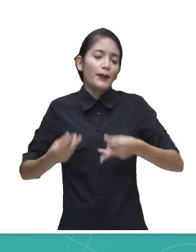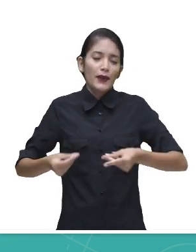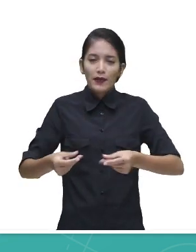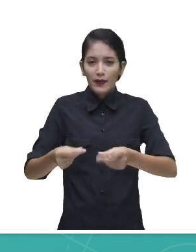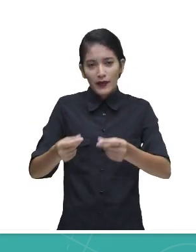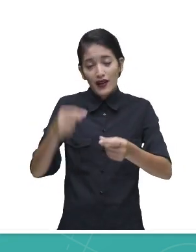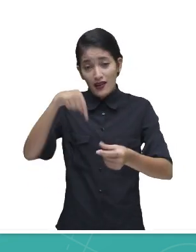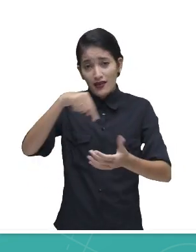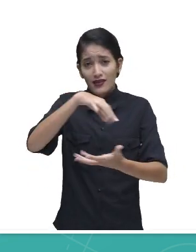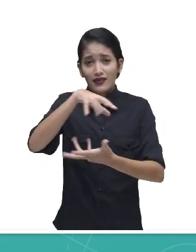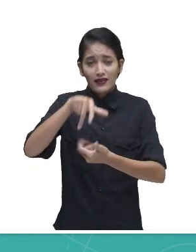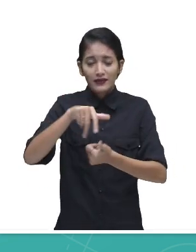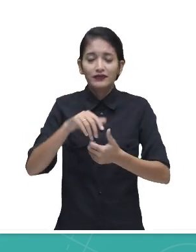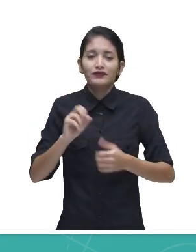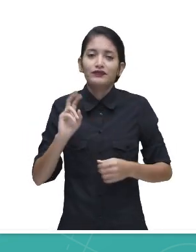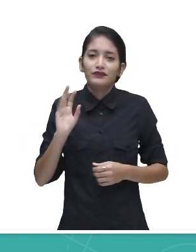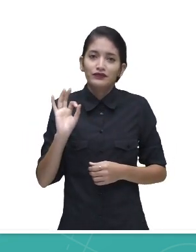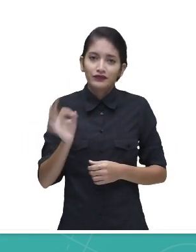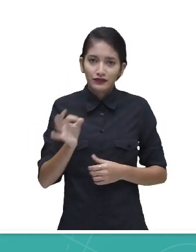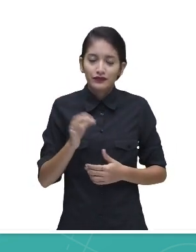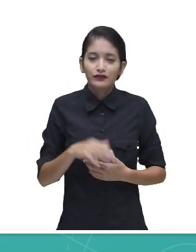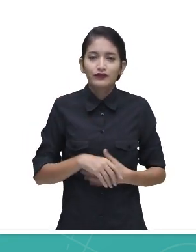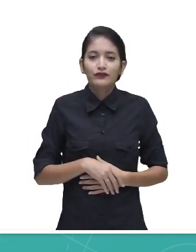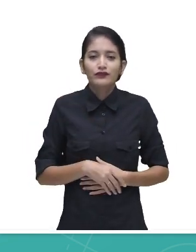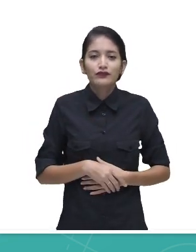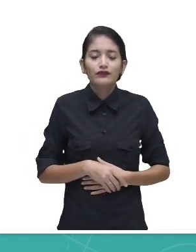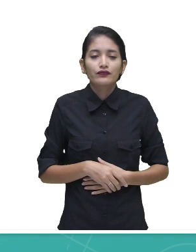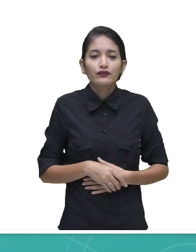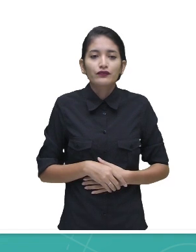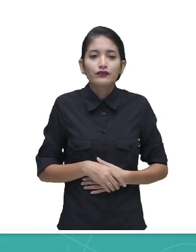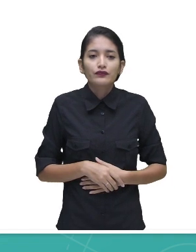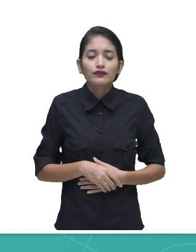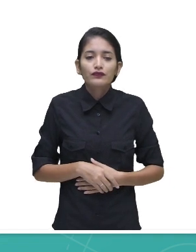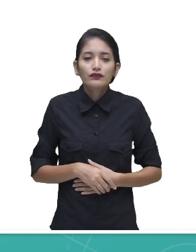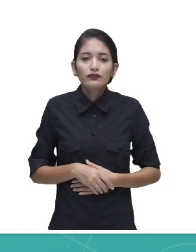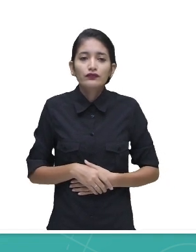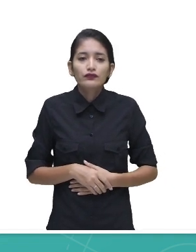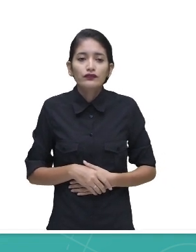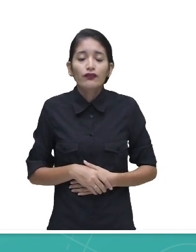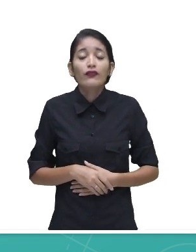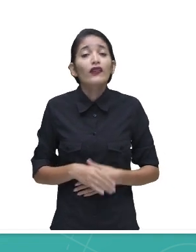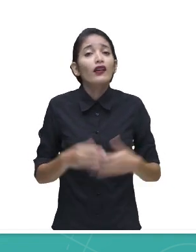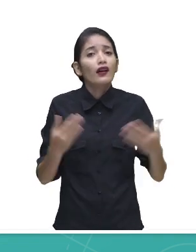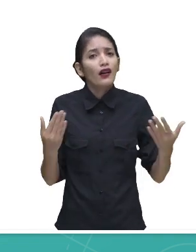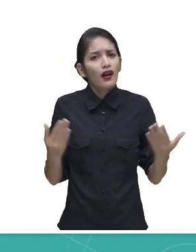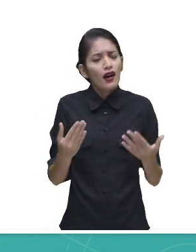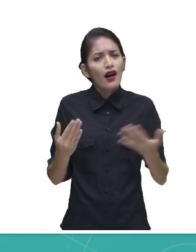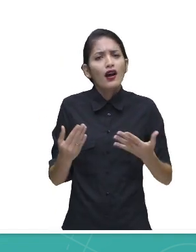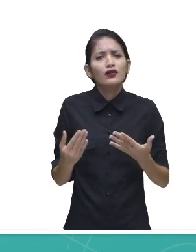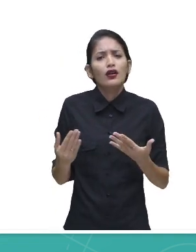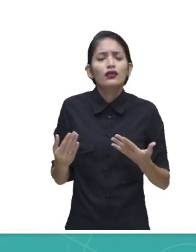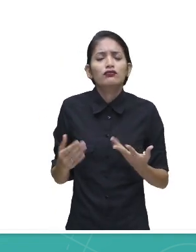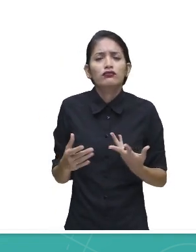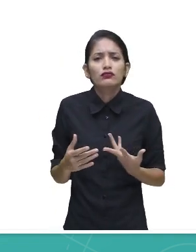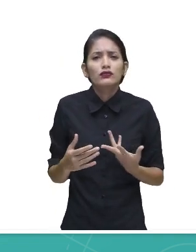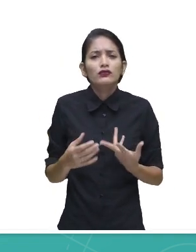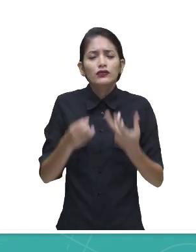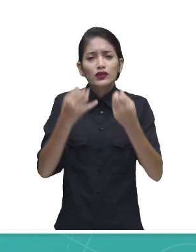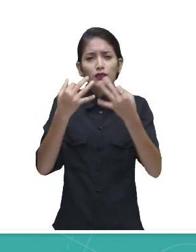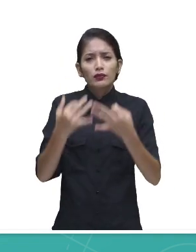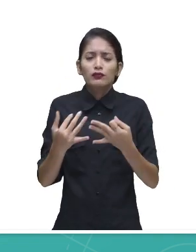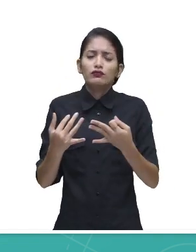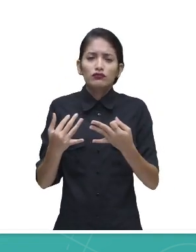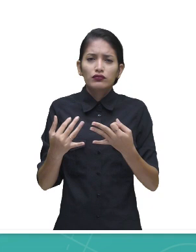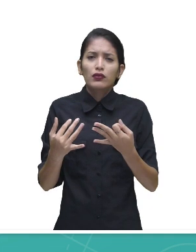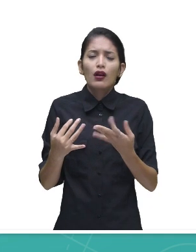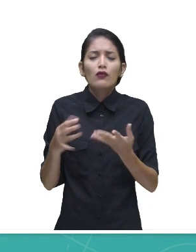nosso planeta, certo? E aí, a gente vai falar agora sobre os modelos, né, que foram